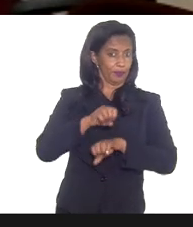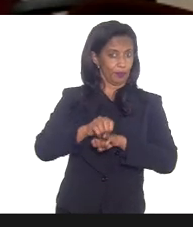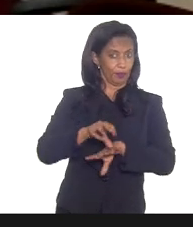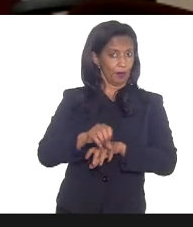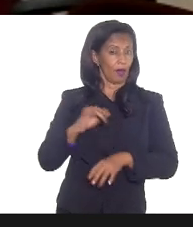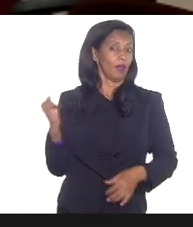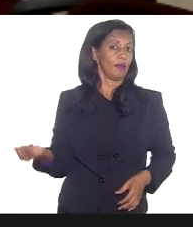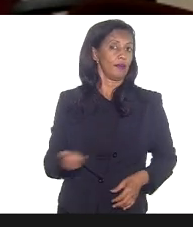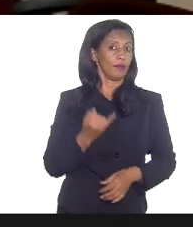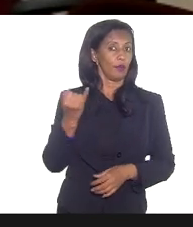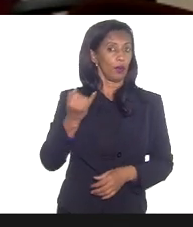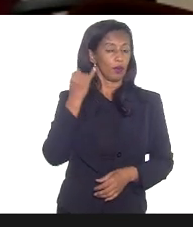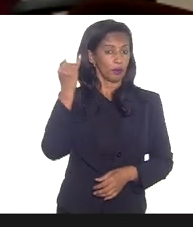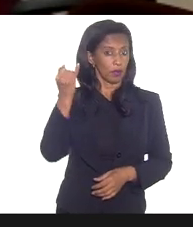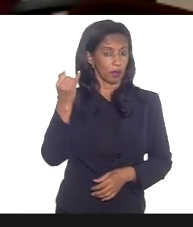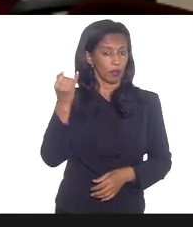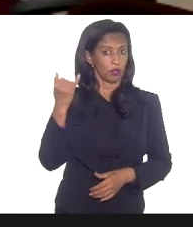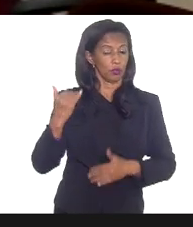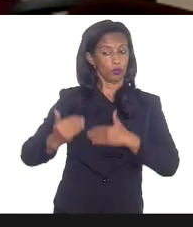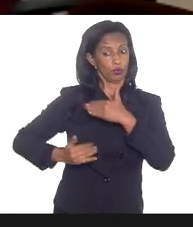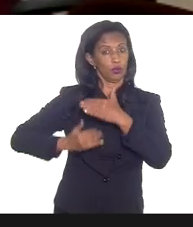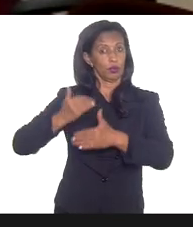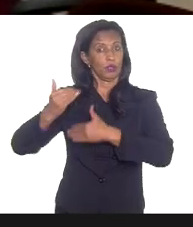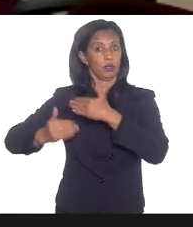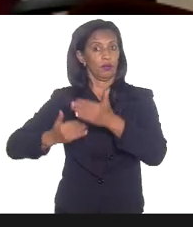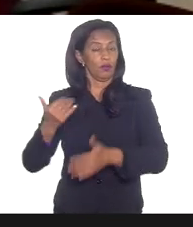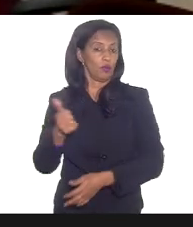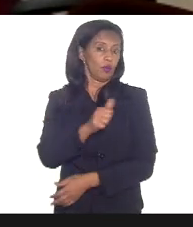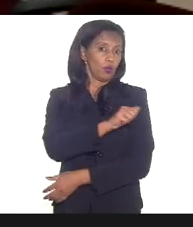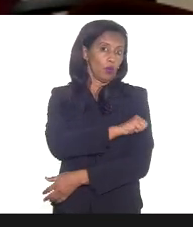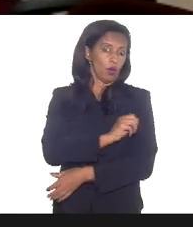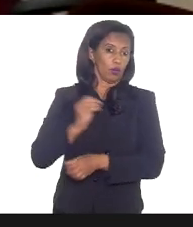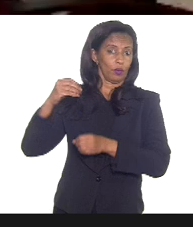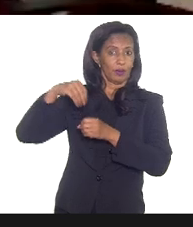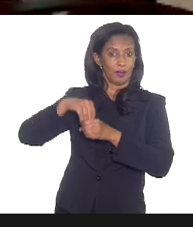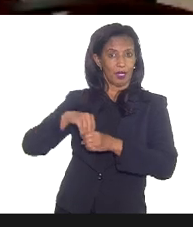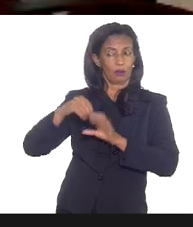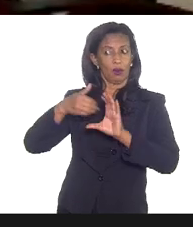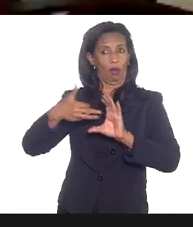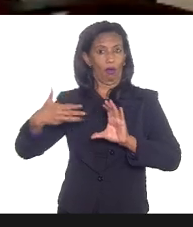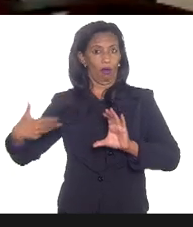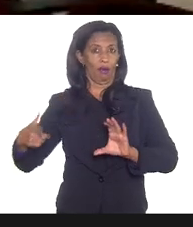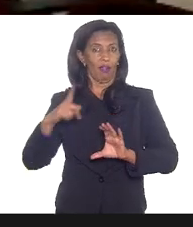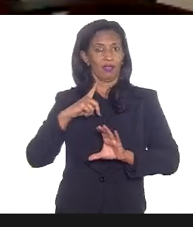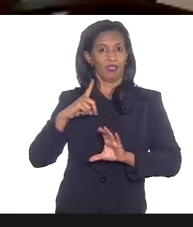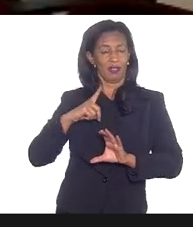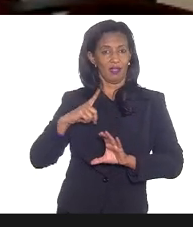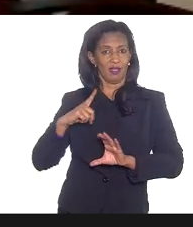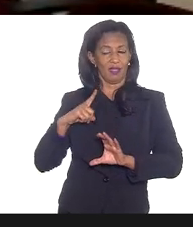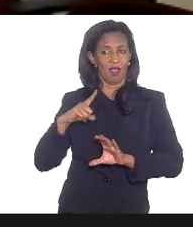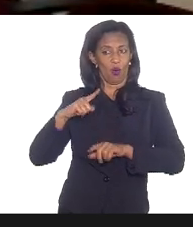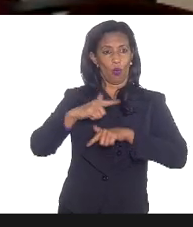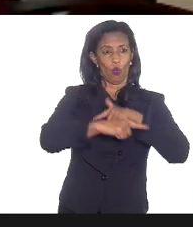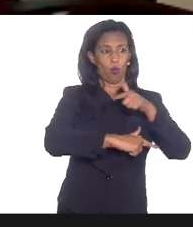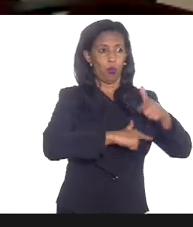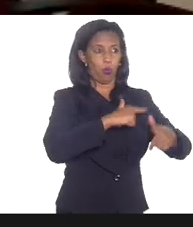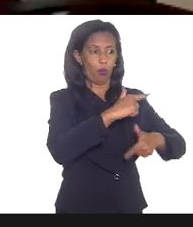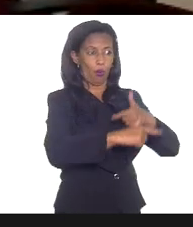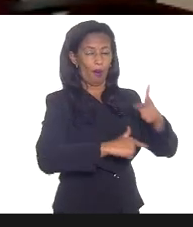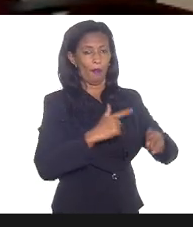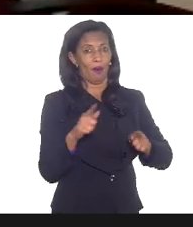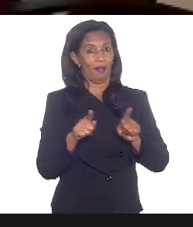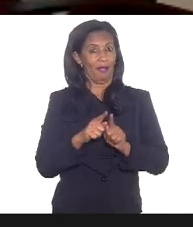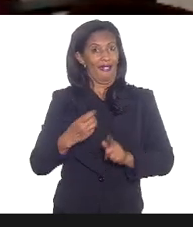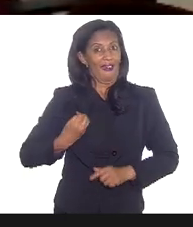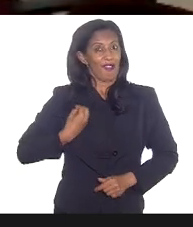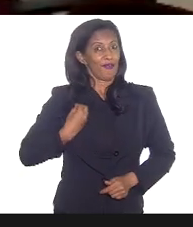né, para o desenvolvimento desse aluno dentro das características do que o mercado e a vida